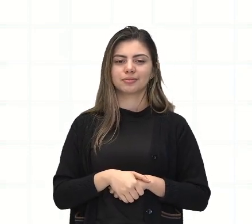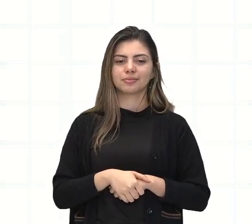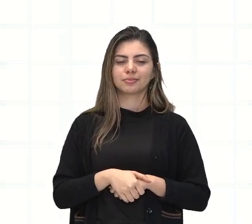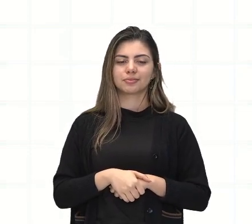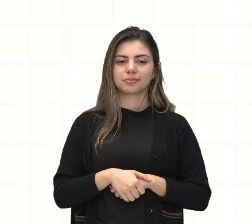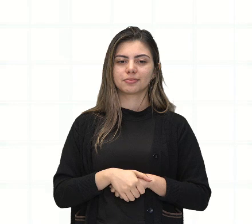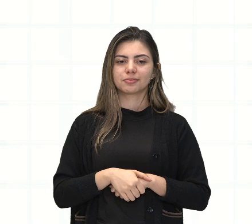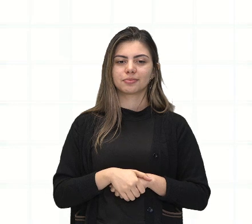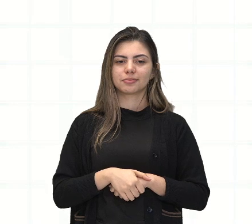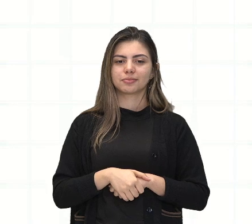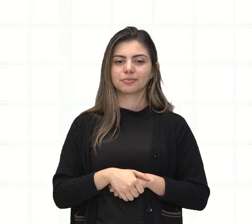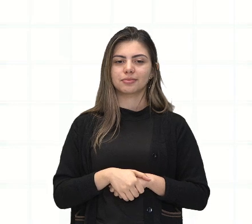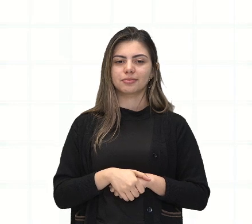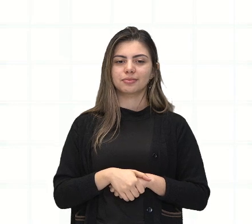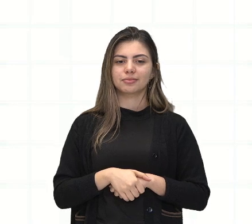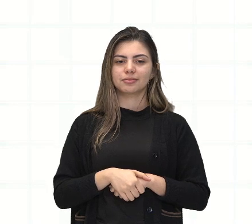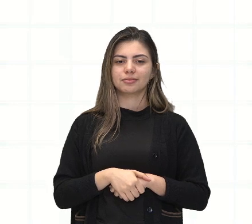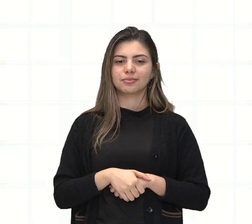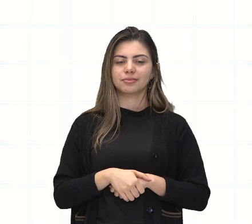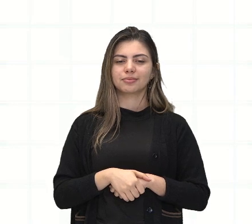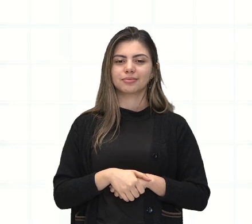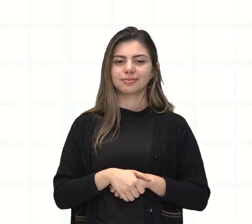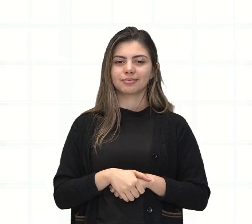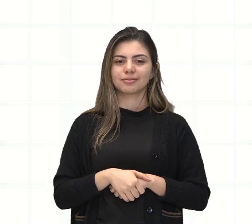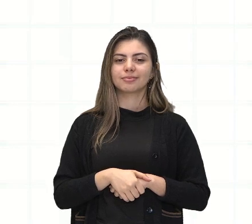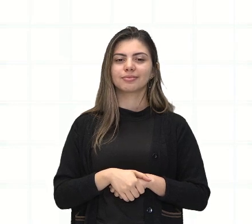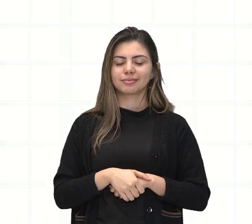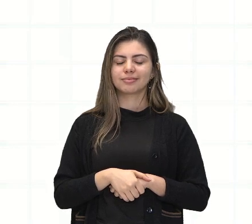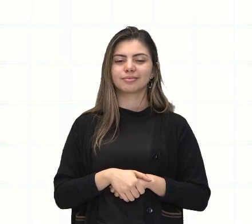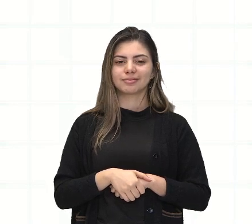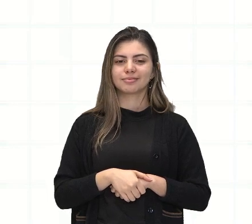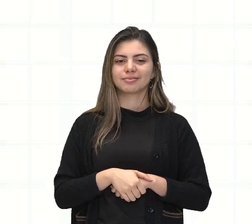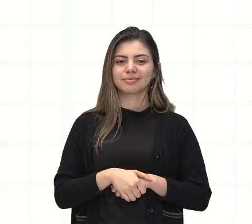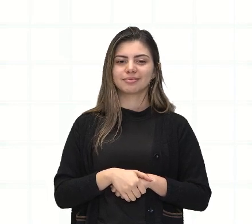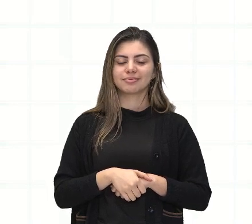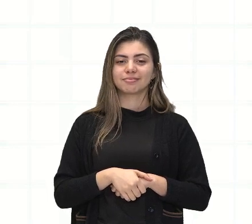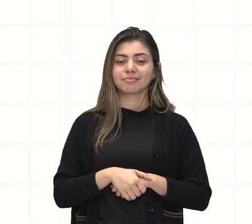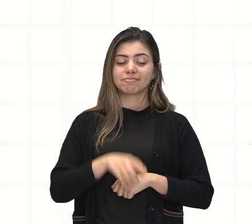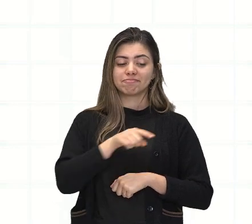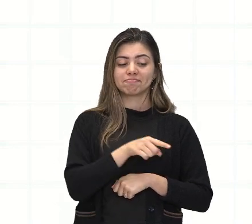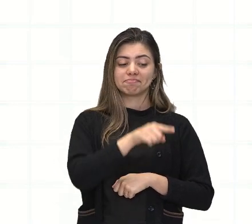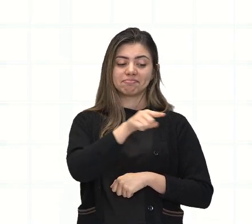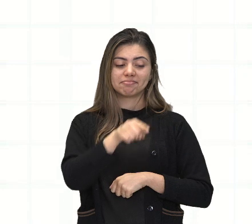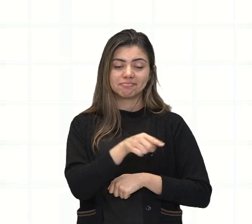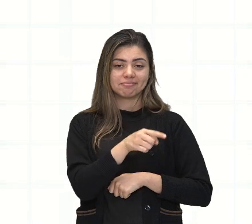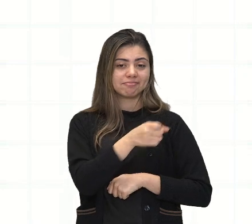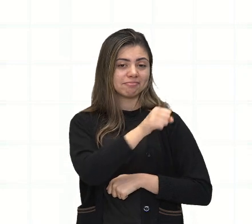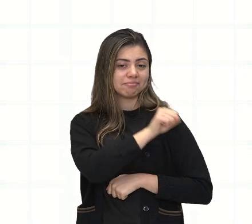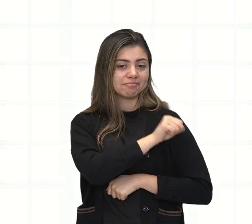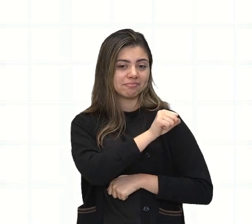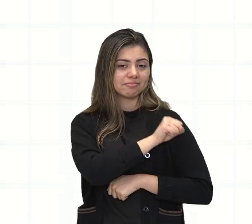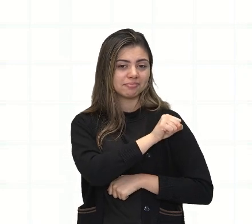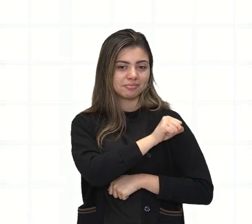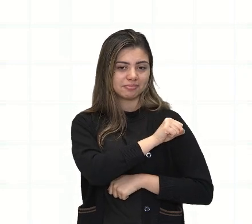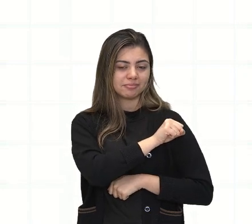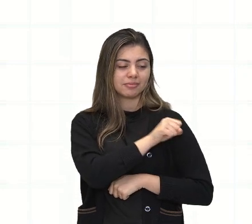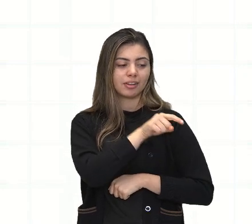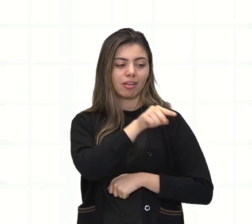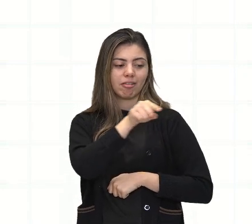estes 8º anos são